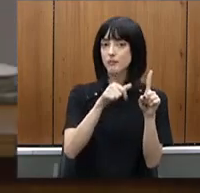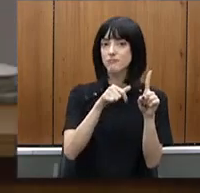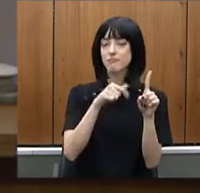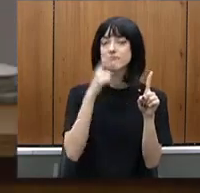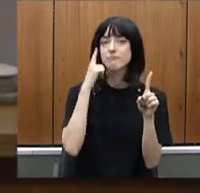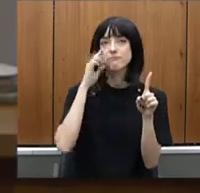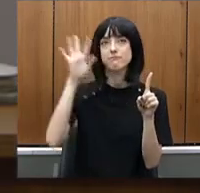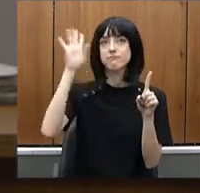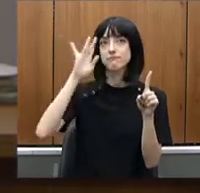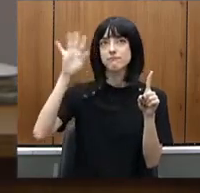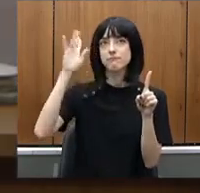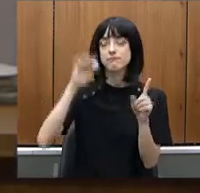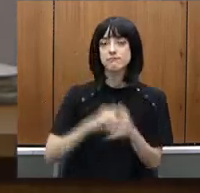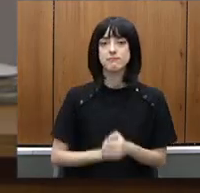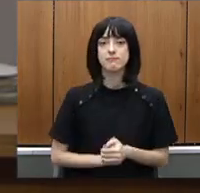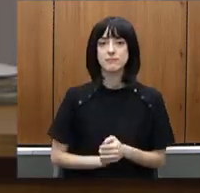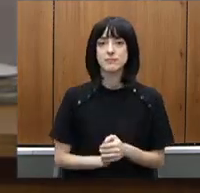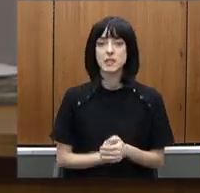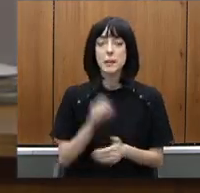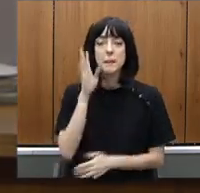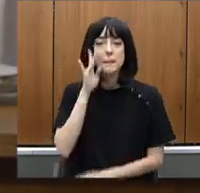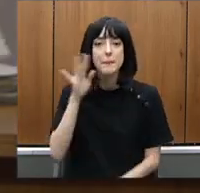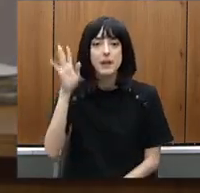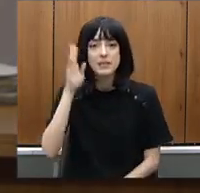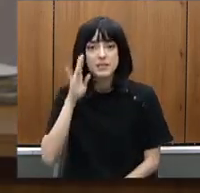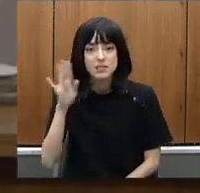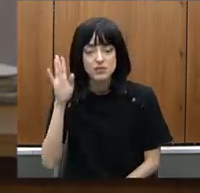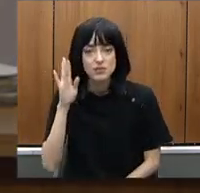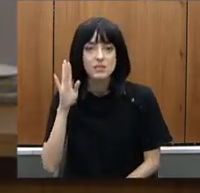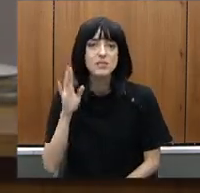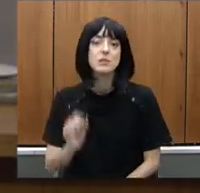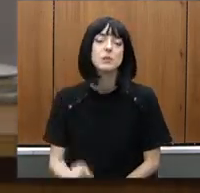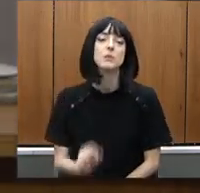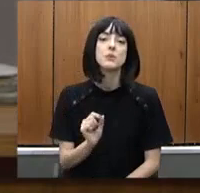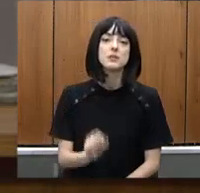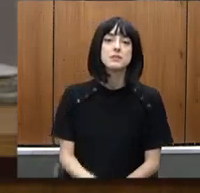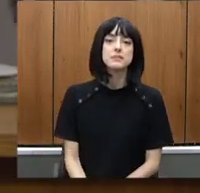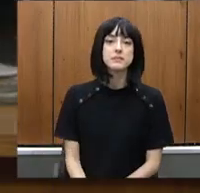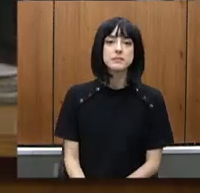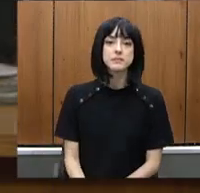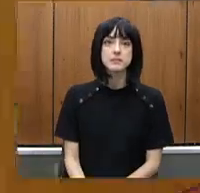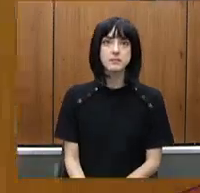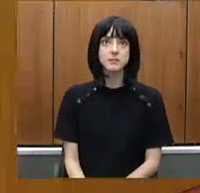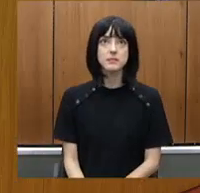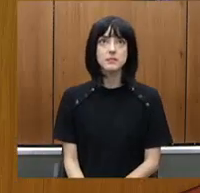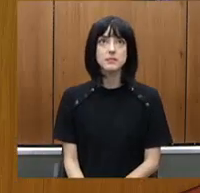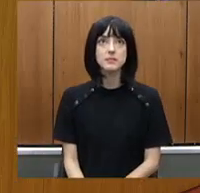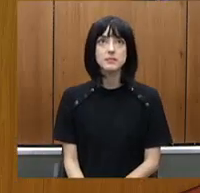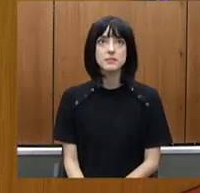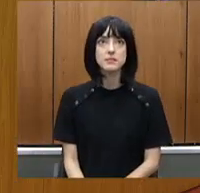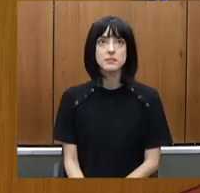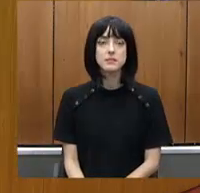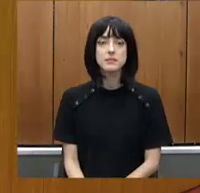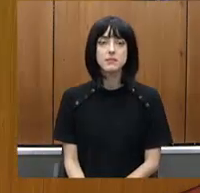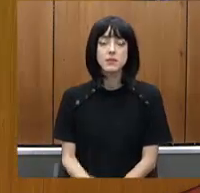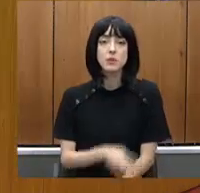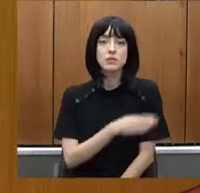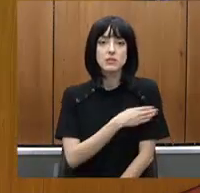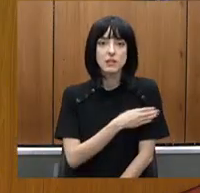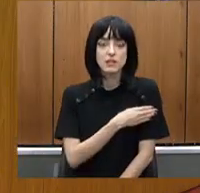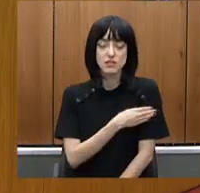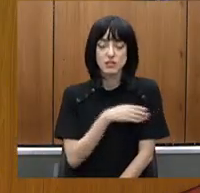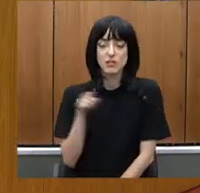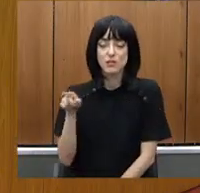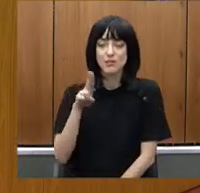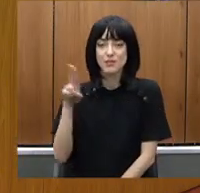né Sargento Rodrigues como operador de Rotam vai atender a polícia militar